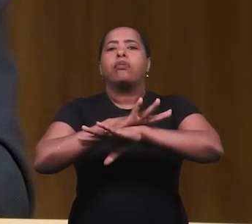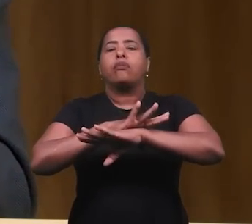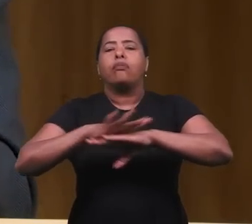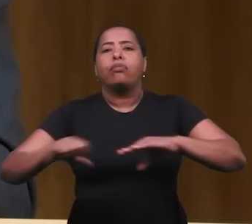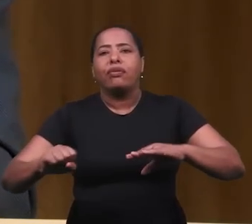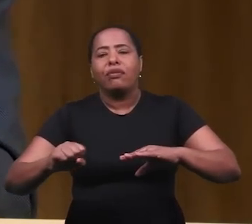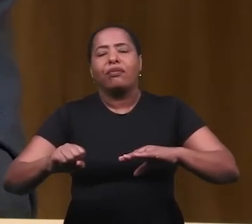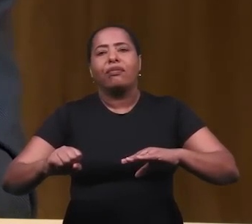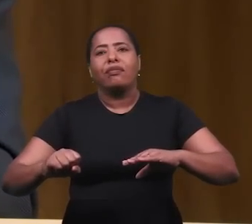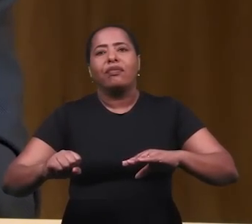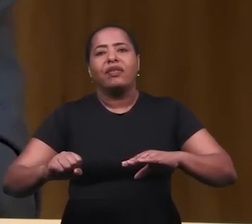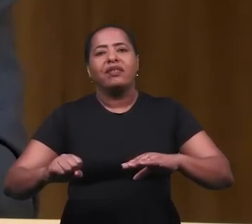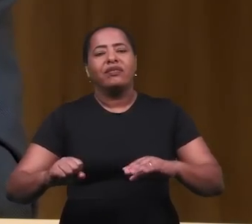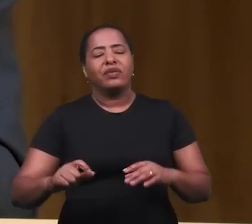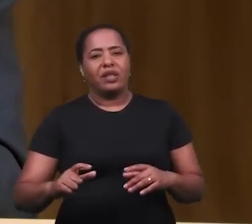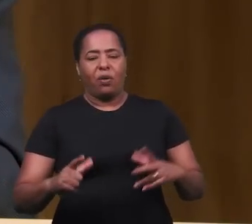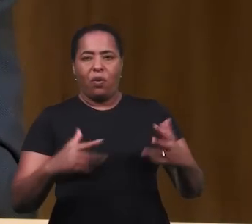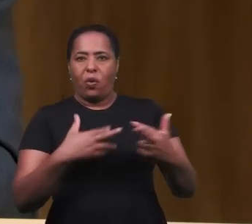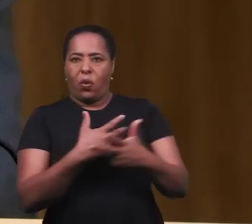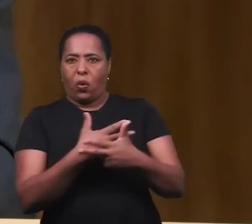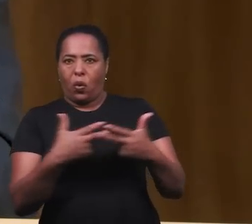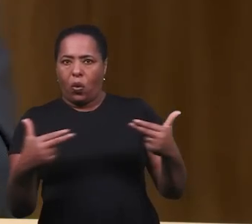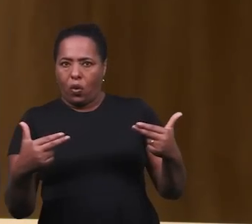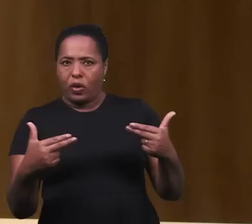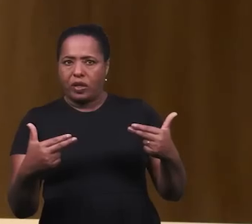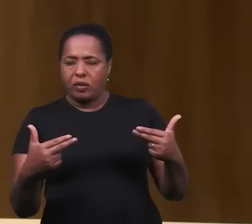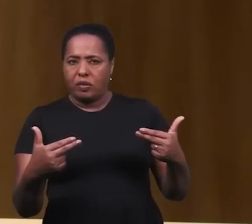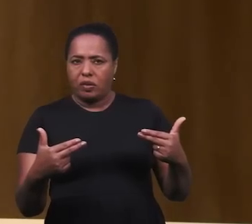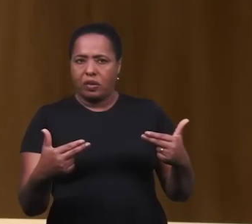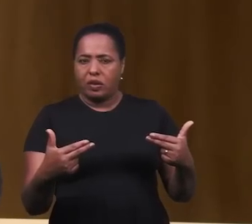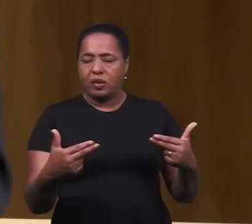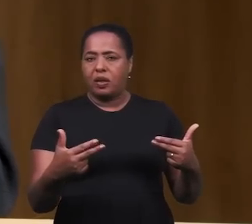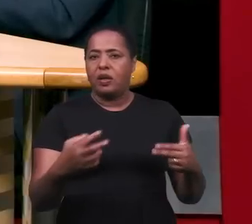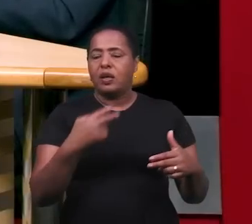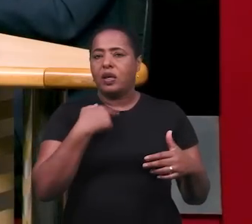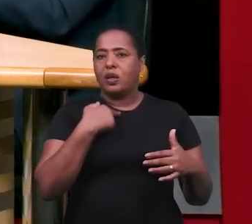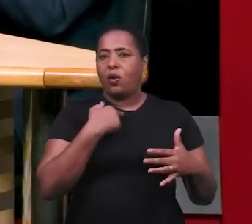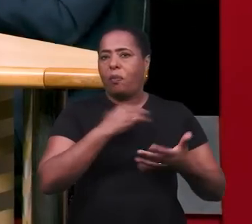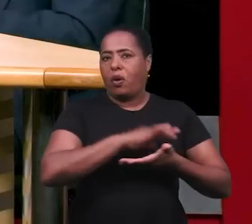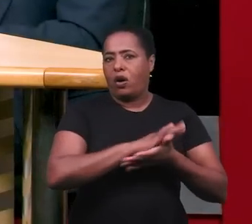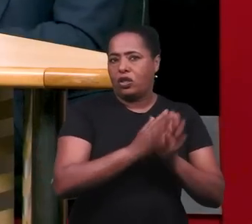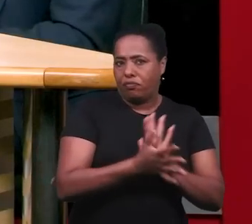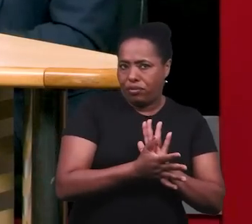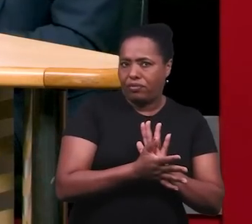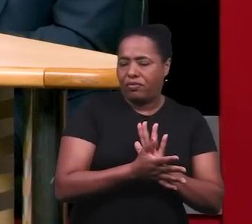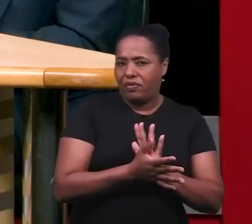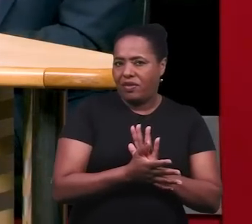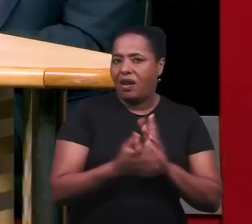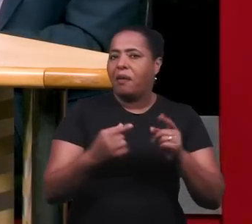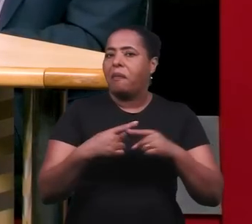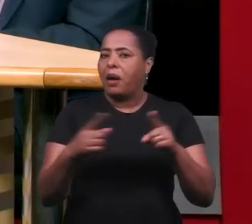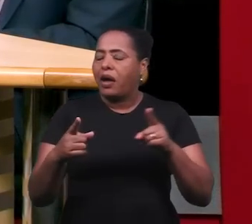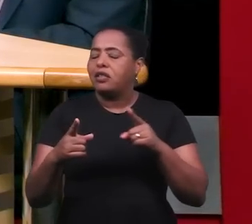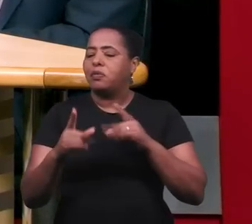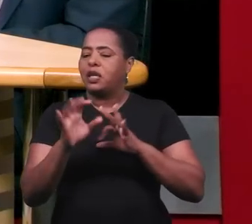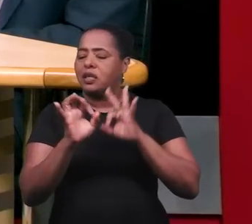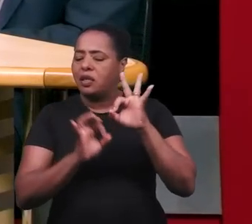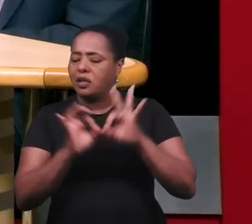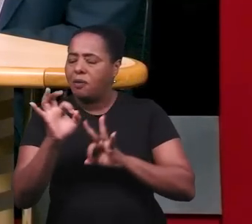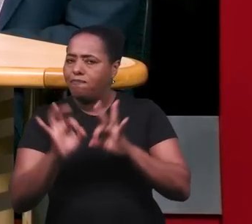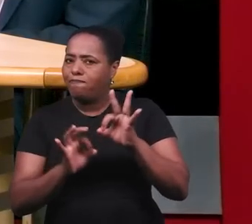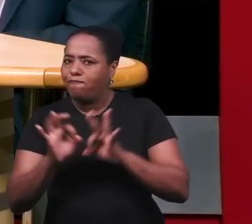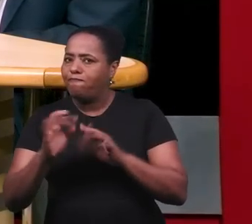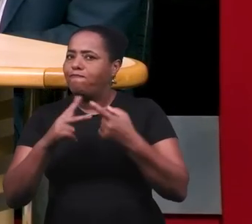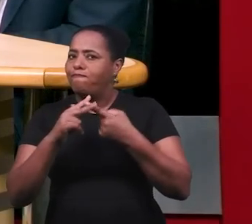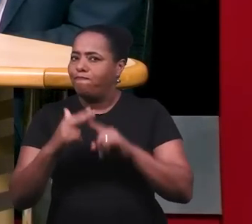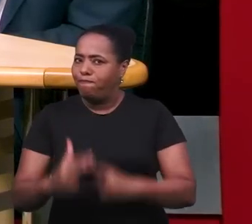Roger? E é tempo de curar. Ou seja, há coisas que não podem morrer. Tem coisas realmente que não podem,